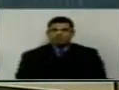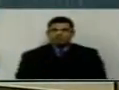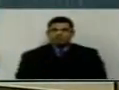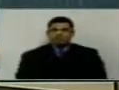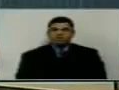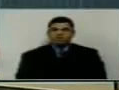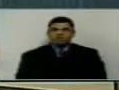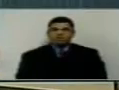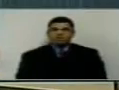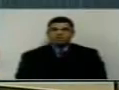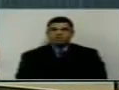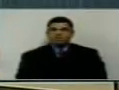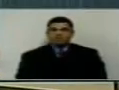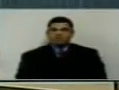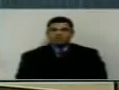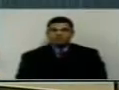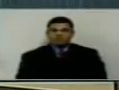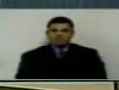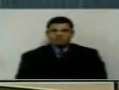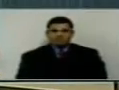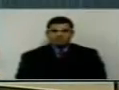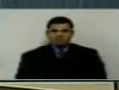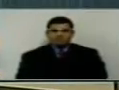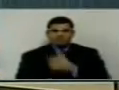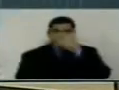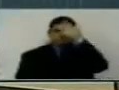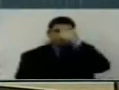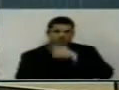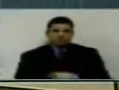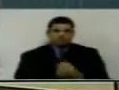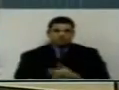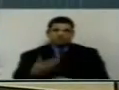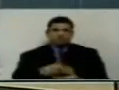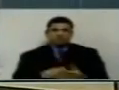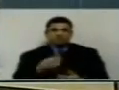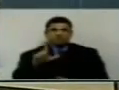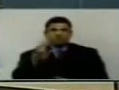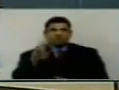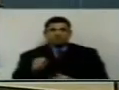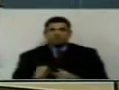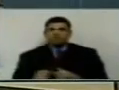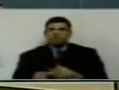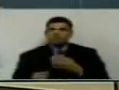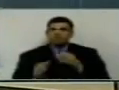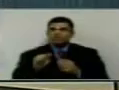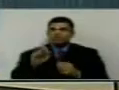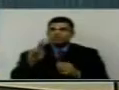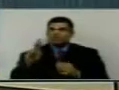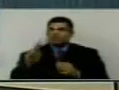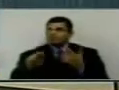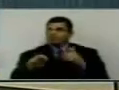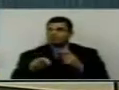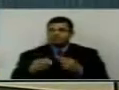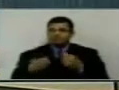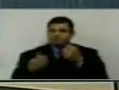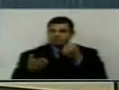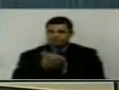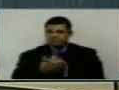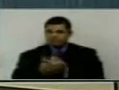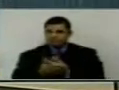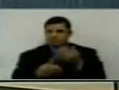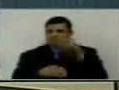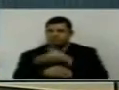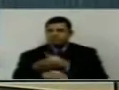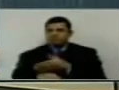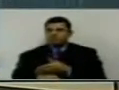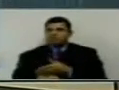é a quadra física, não é a sala de aula, não é o ar-condicionado, não é a mensalidade que entra na